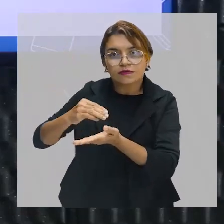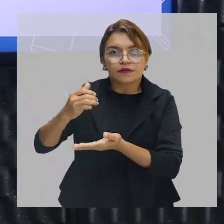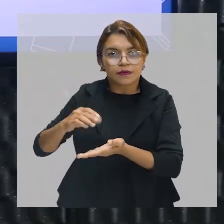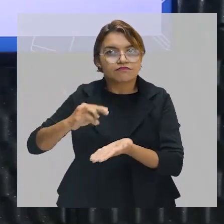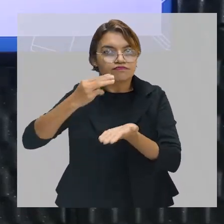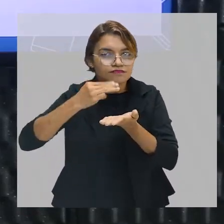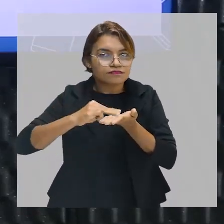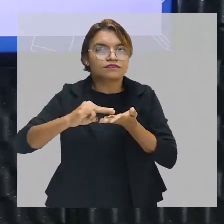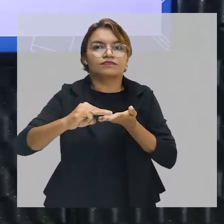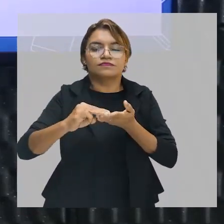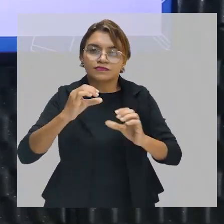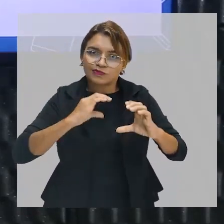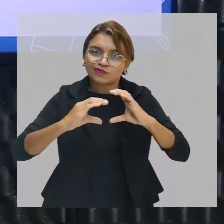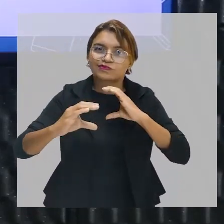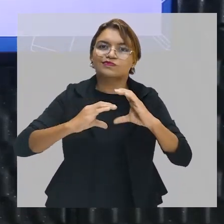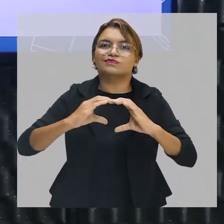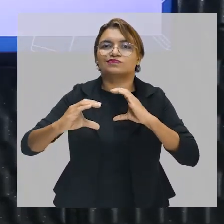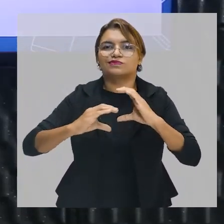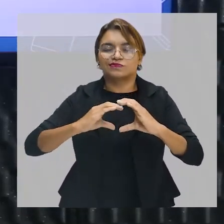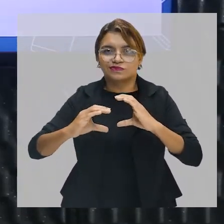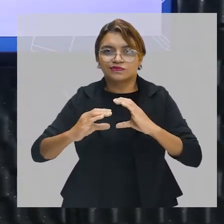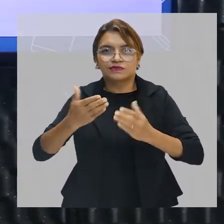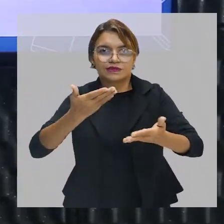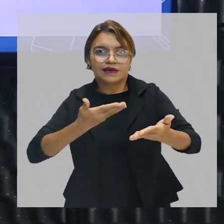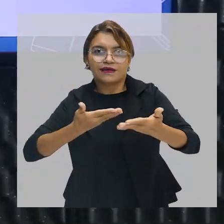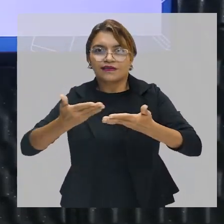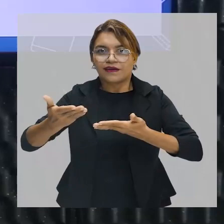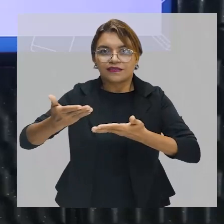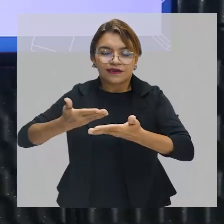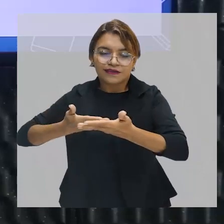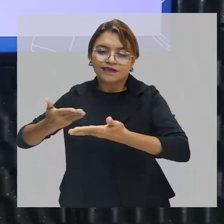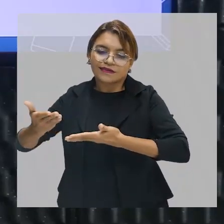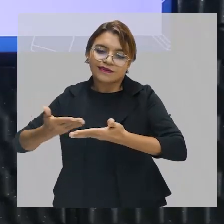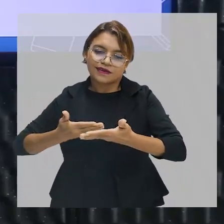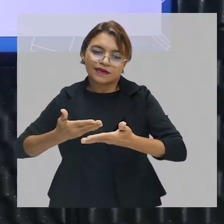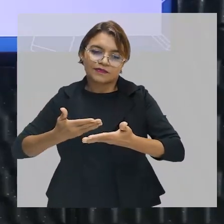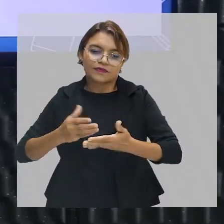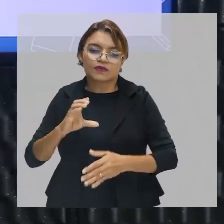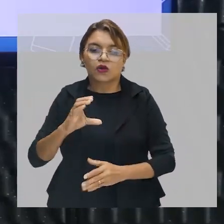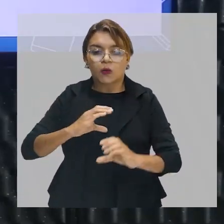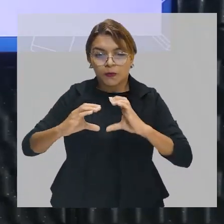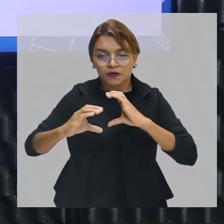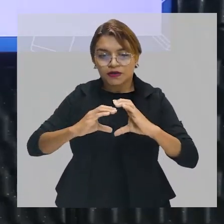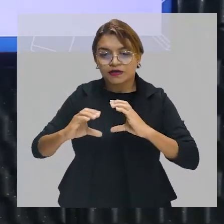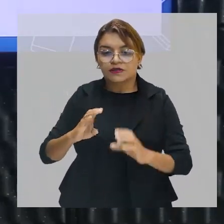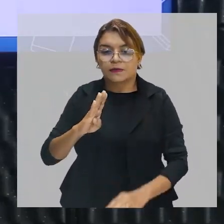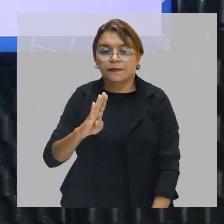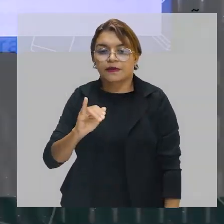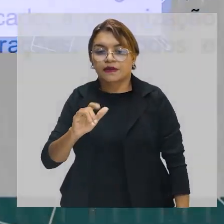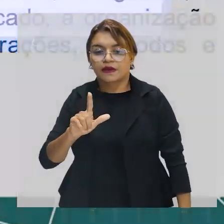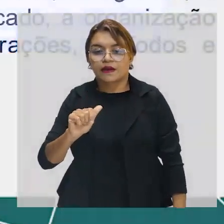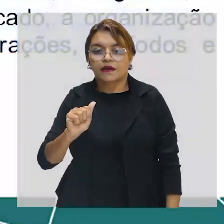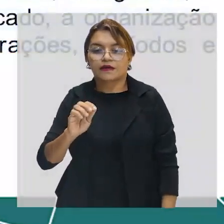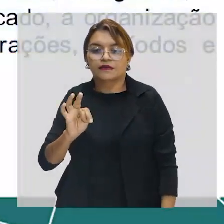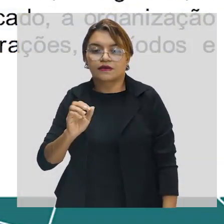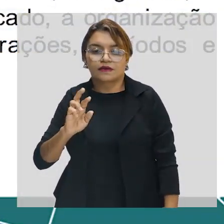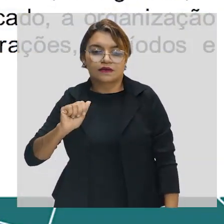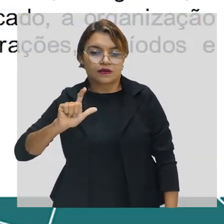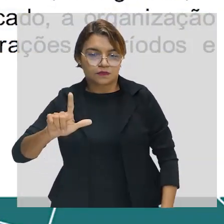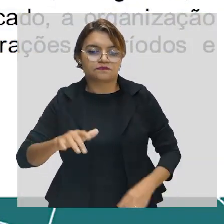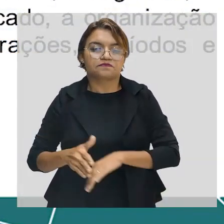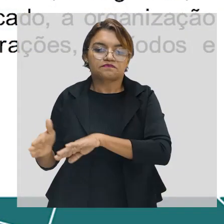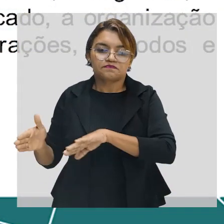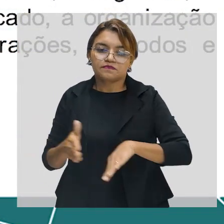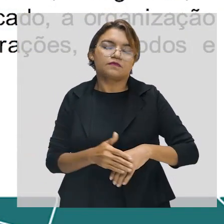o receptor. Então, nesse caso, seria o que? A comunicação bilateral. Agora vamos falar um